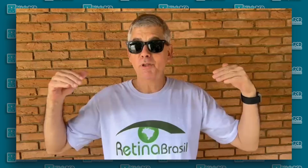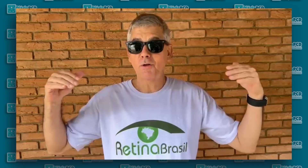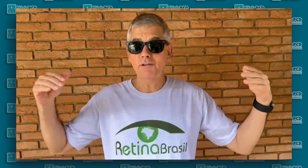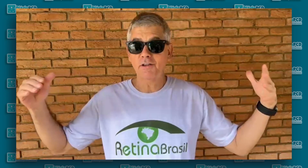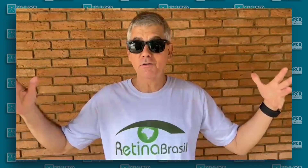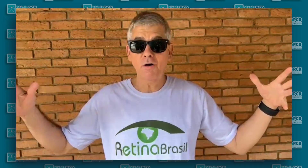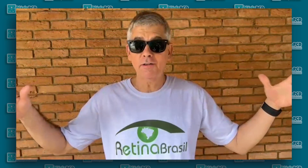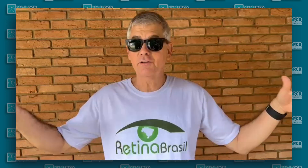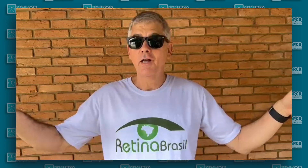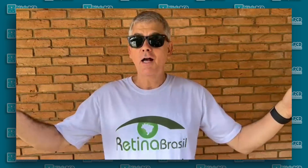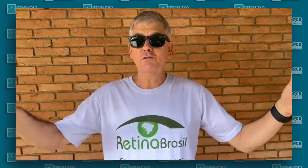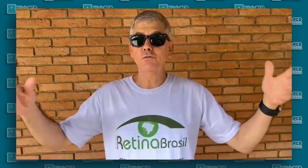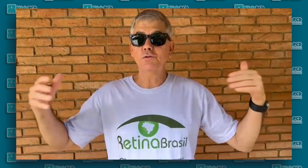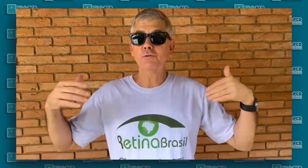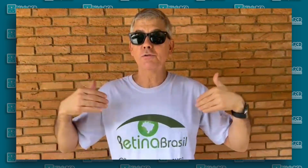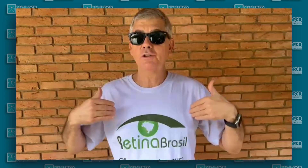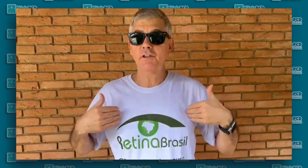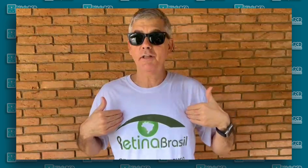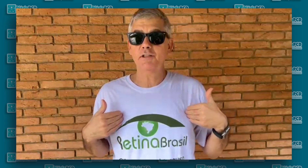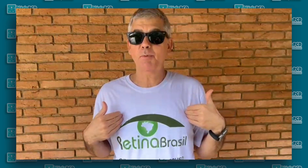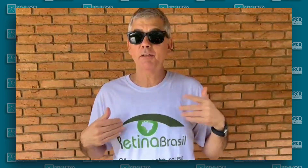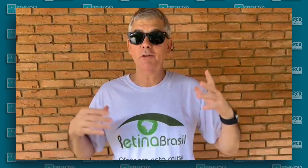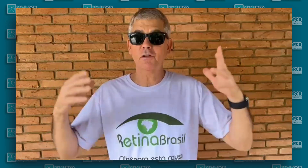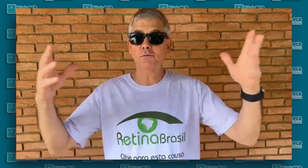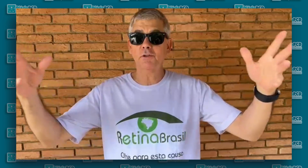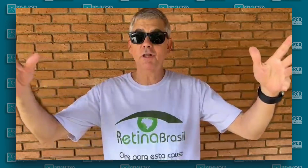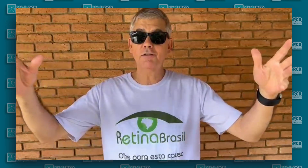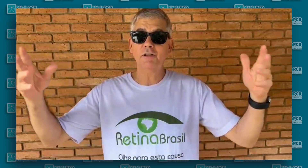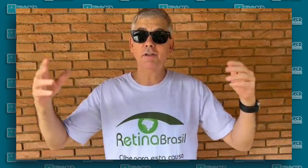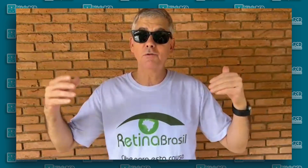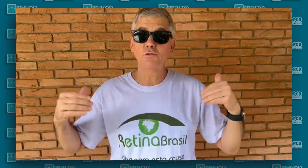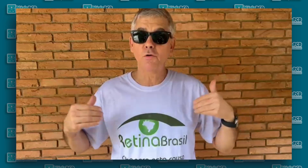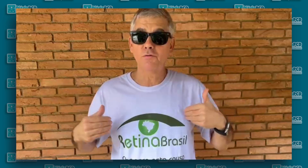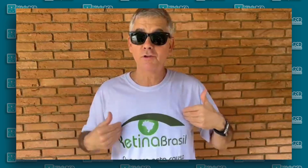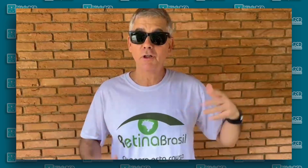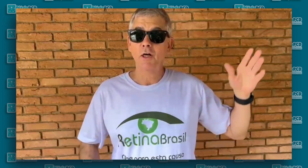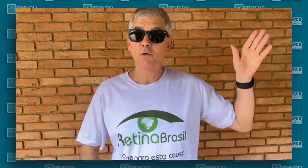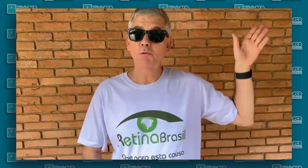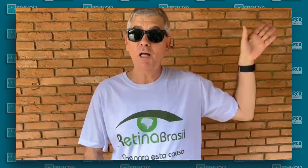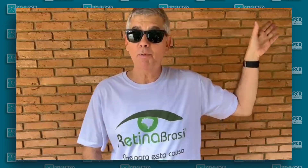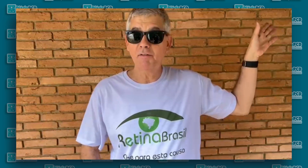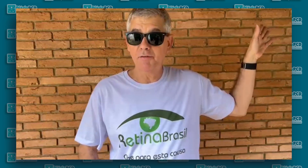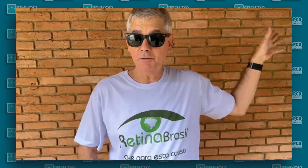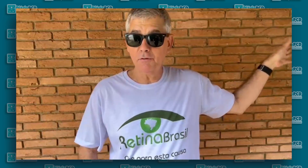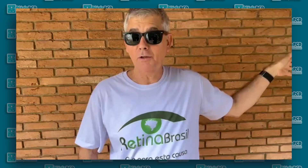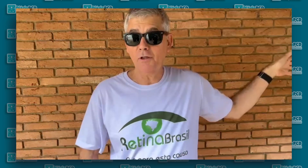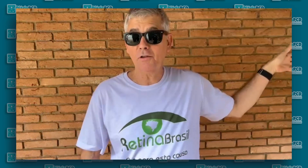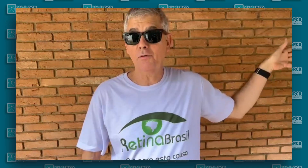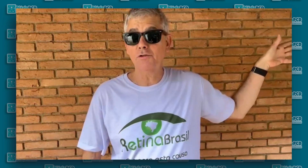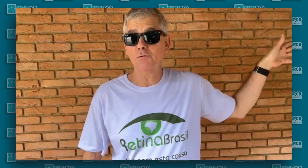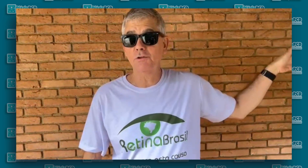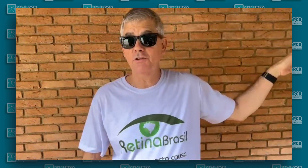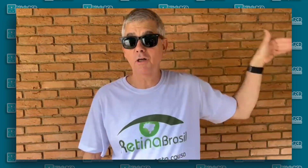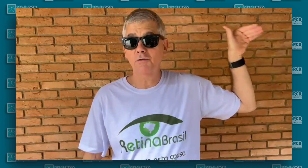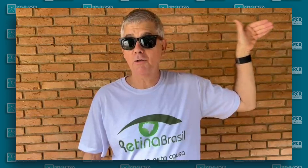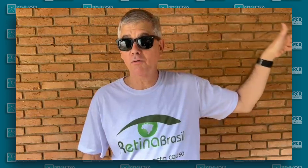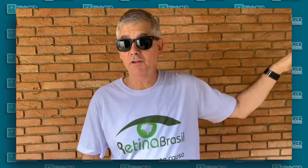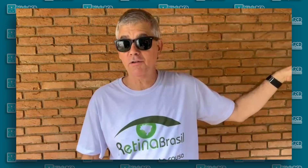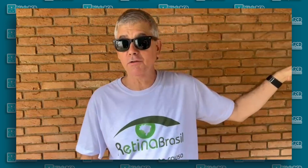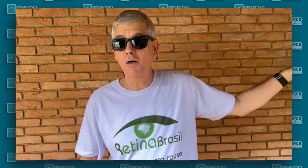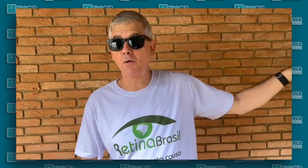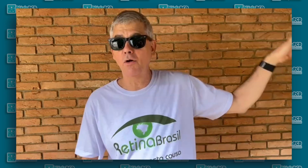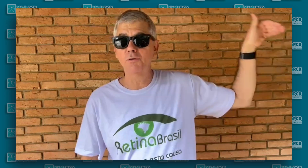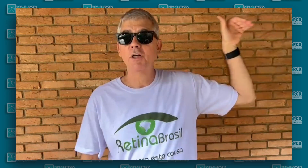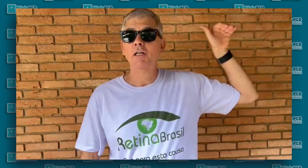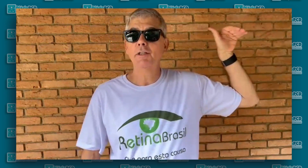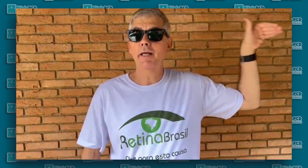nada sobre nós sem nós, assunto que nos dizem respeito, as autoridades terem que nos ouvir, como está previsto na nossa Constituição, na